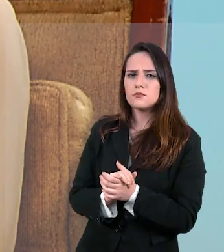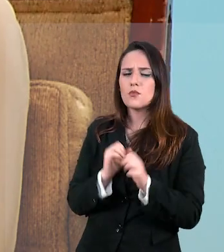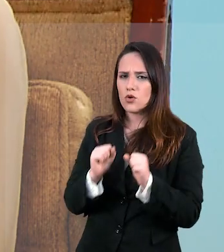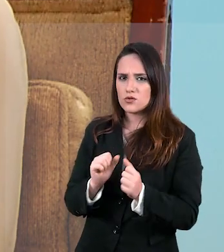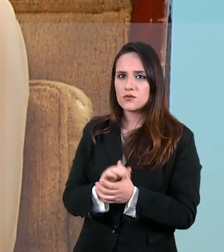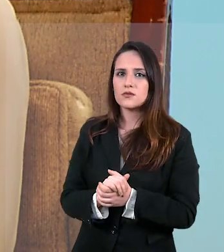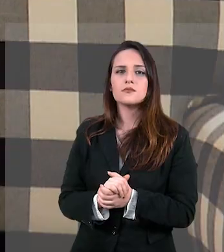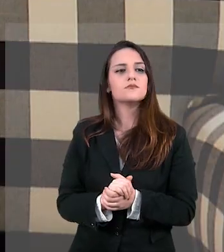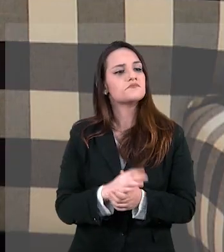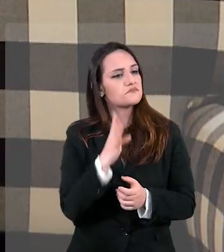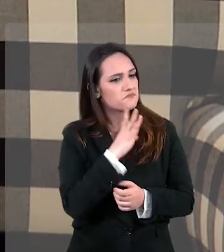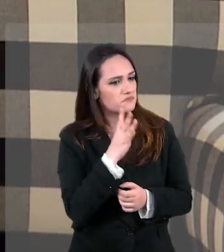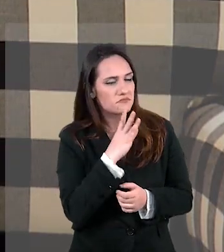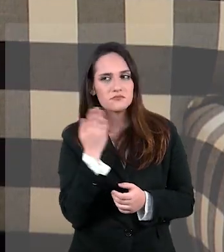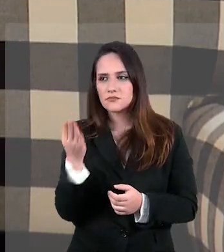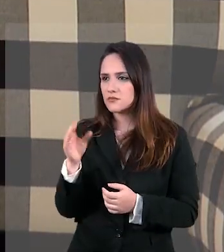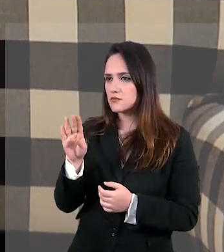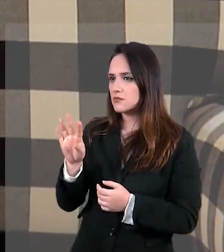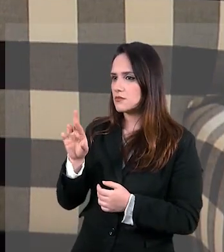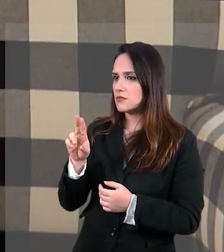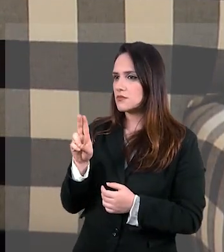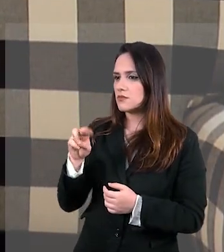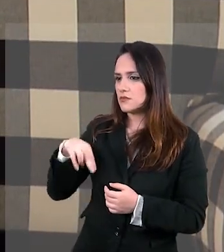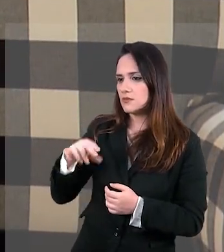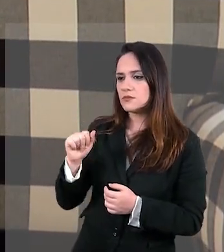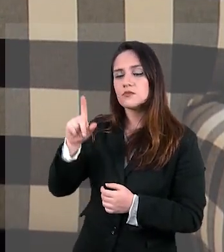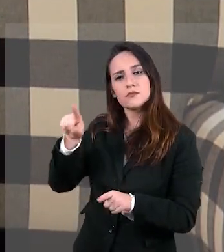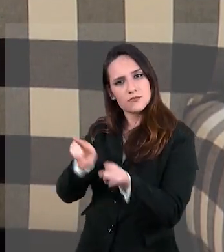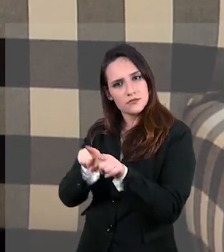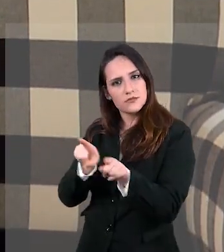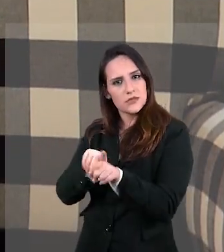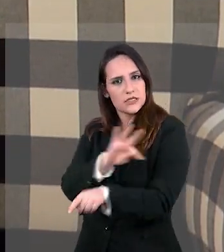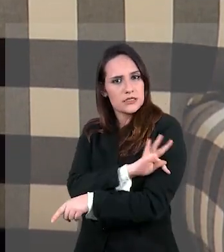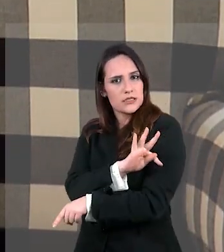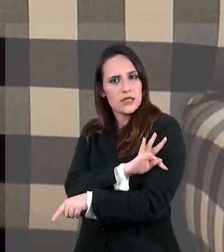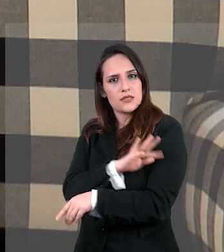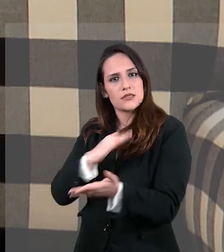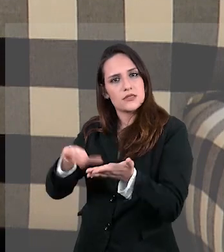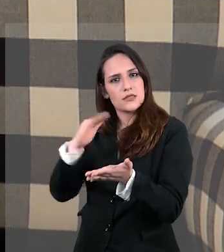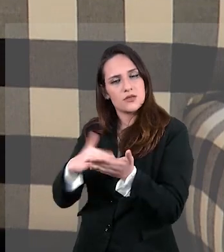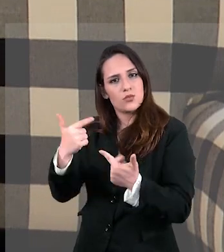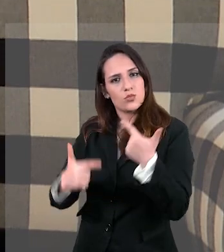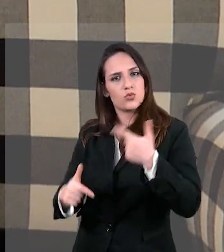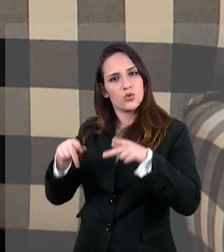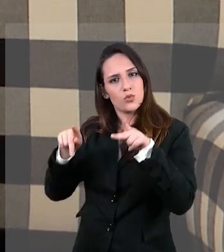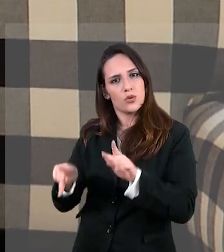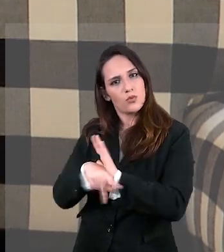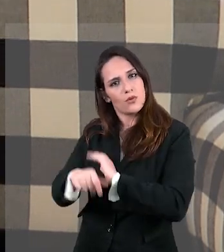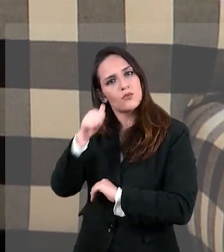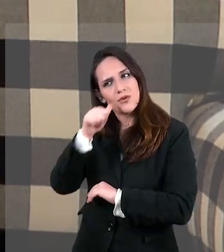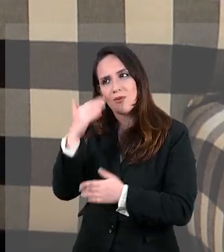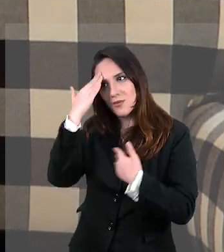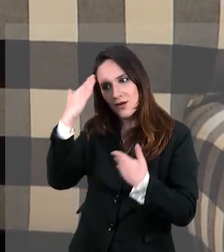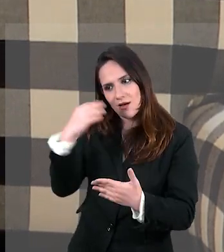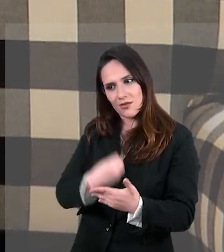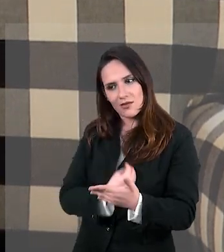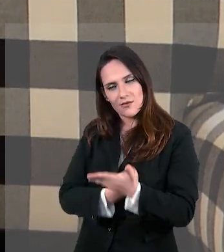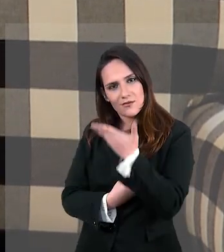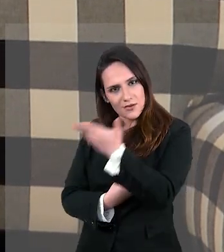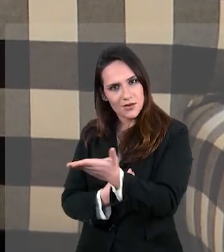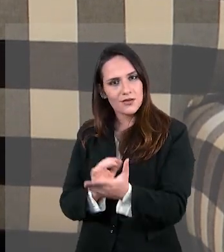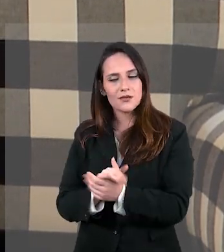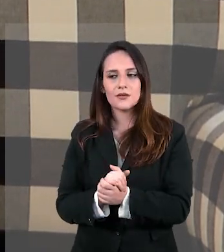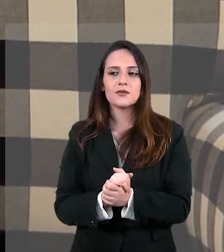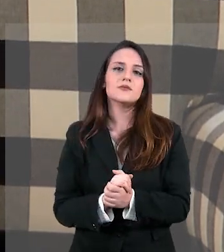precisar, estaremos à disposição. Muito legal, Bruna Oliveira, também técnica, né, da Subsecretaria de Políticas Públicas para Mulheres, obrigada pela